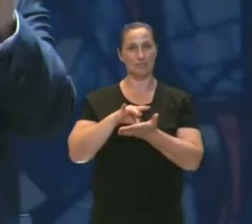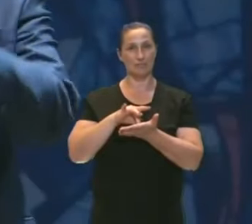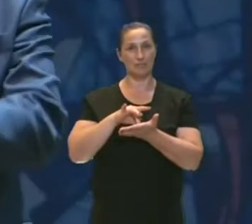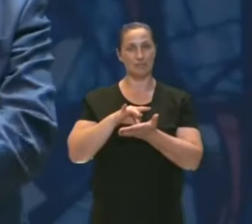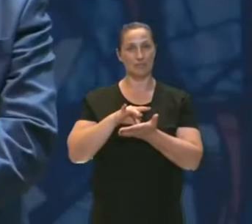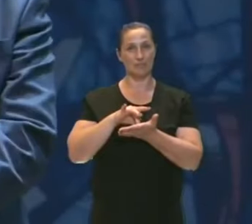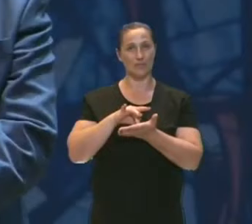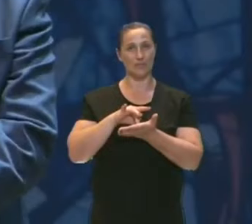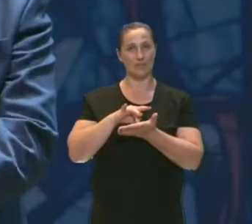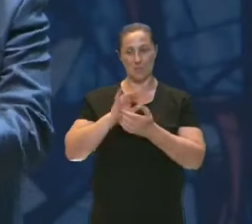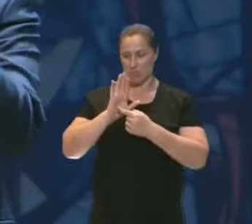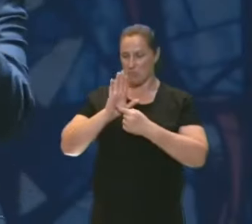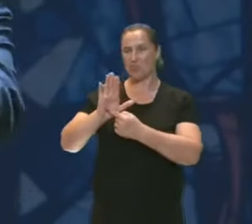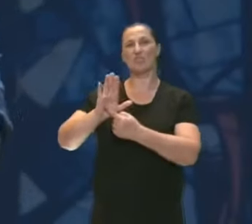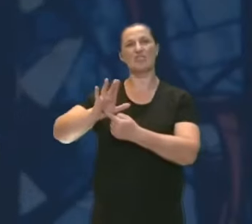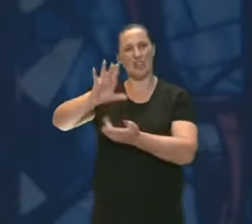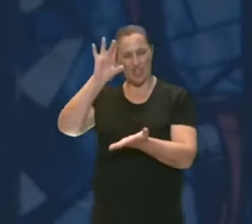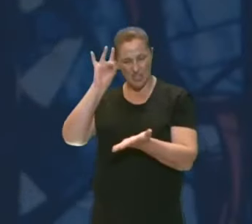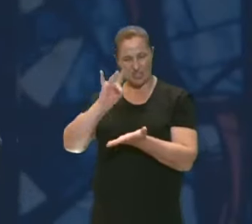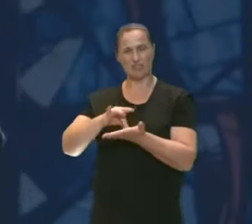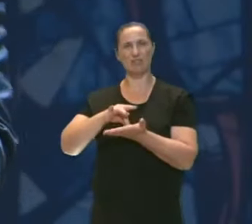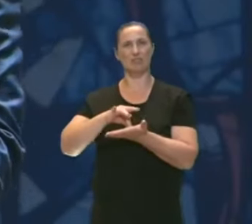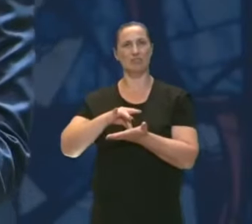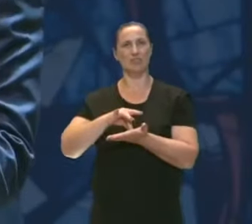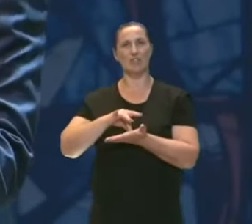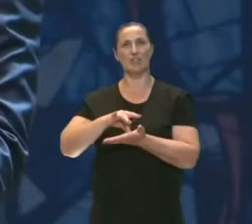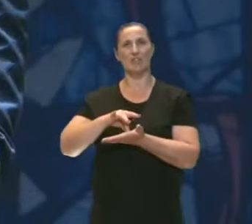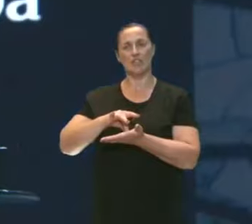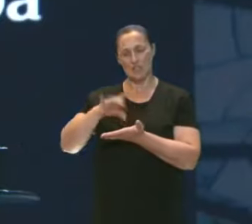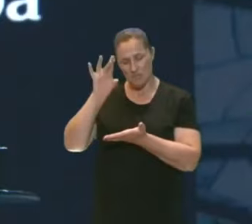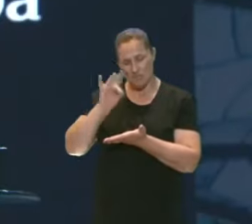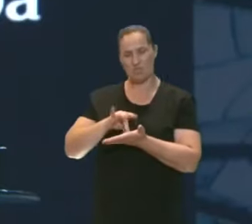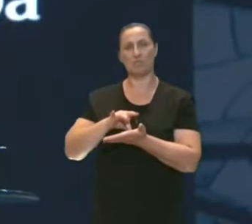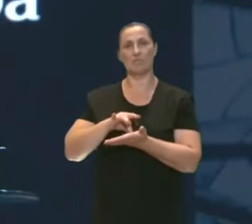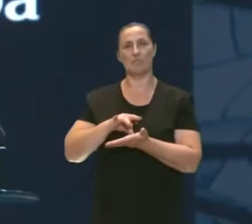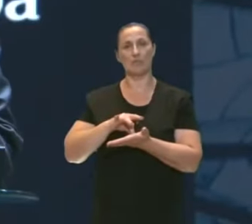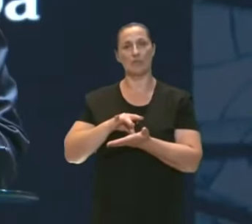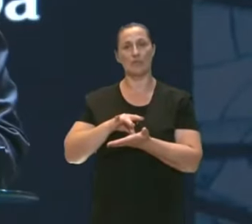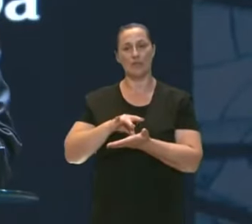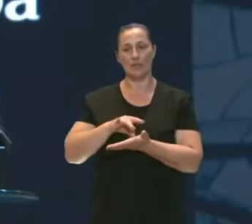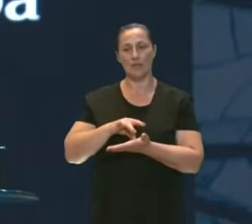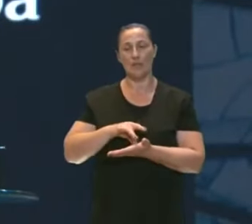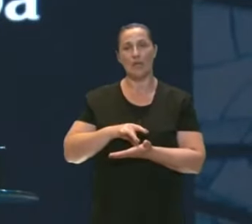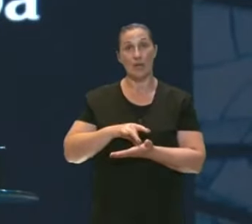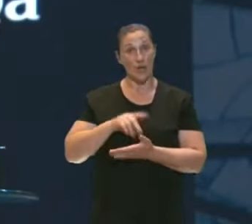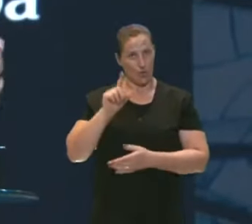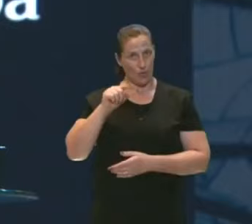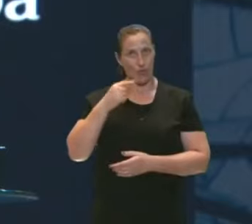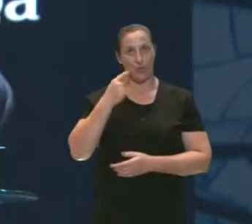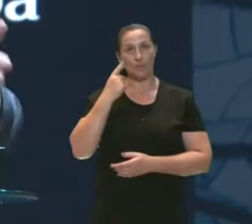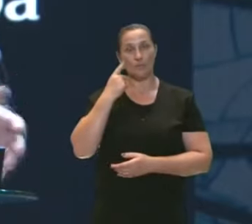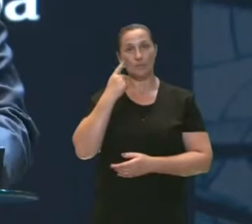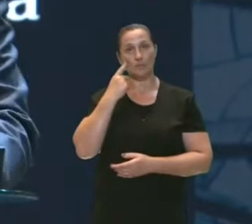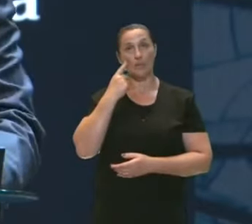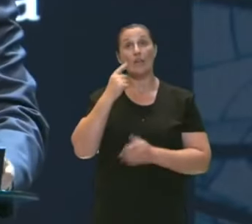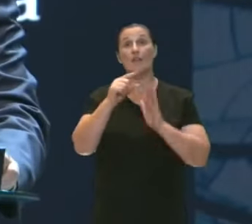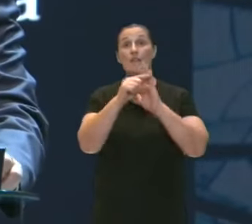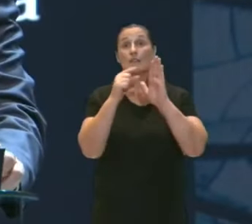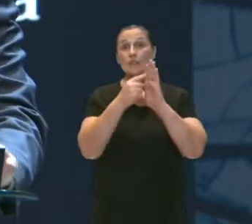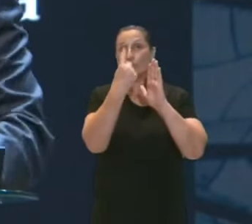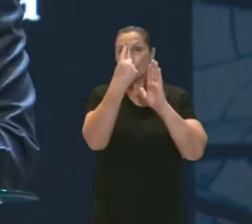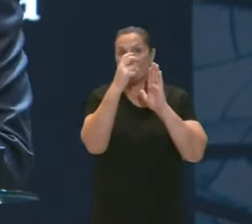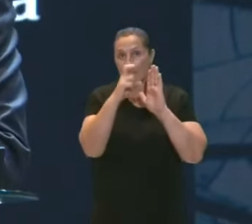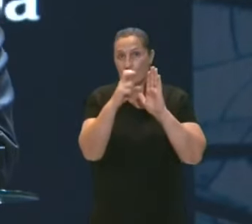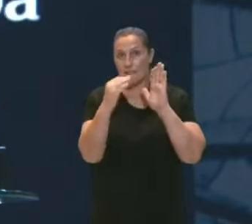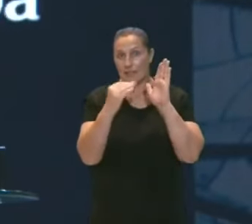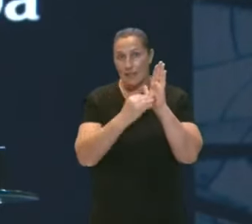sendo transparente, sendo real, sendo sincero. Dá uma olhada nessa história aqui. A gente acabou de ler os versículos 15